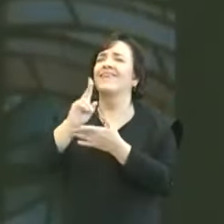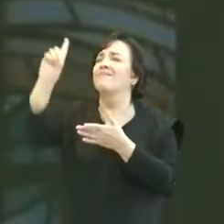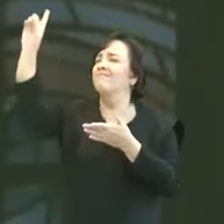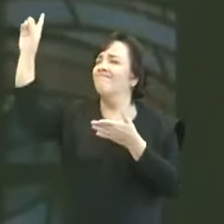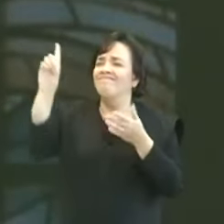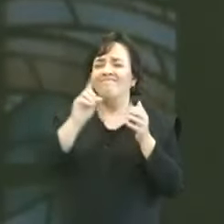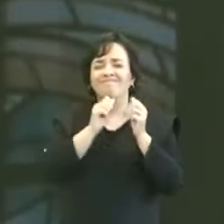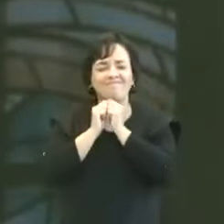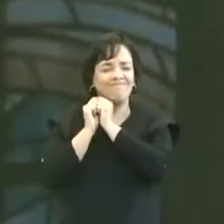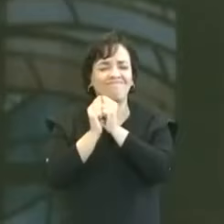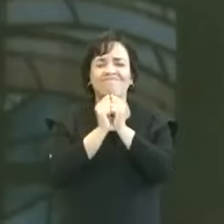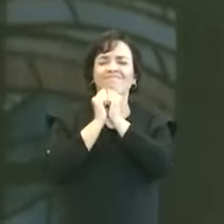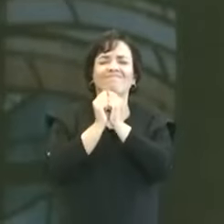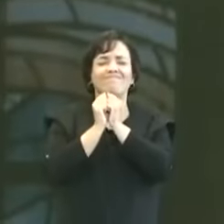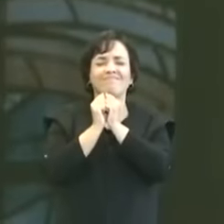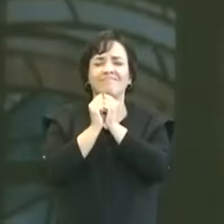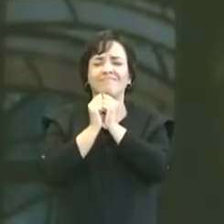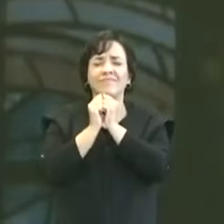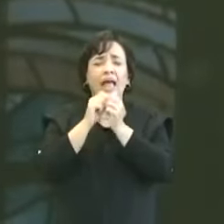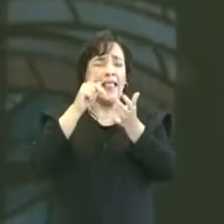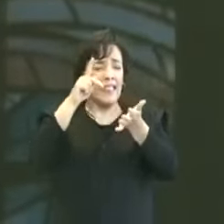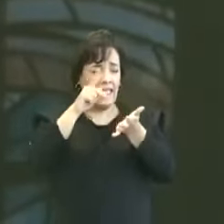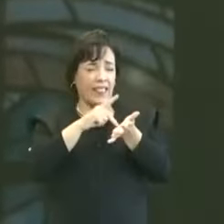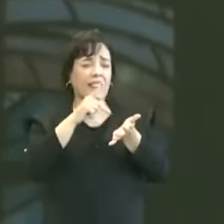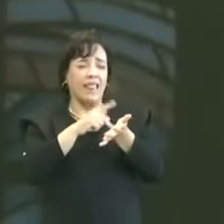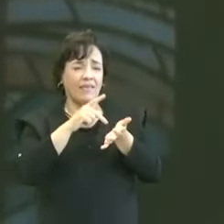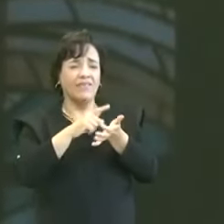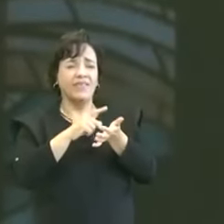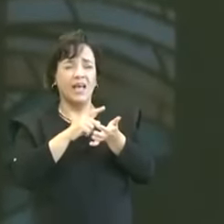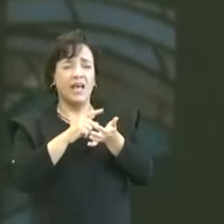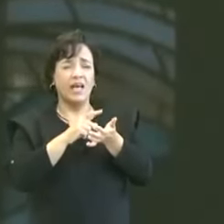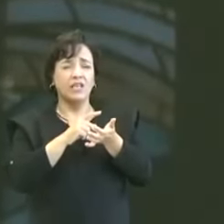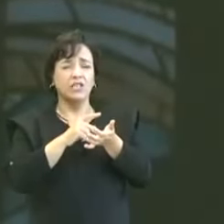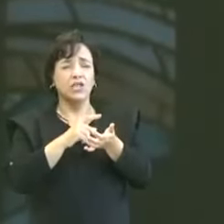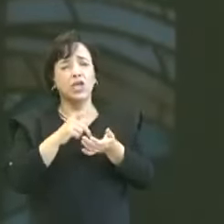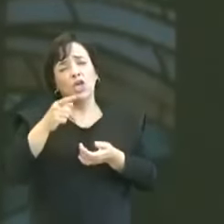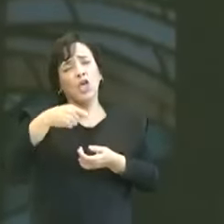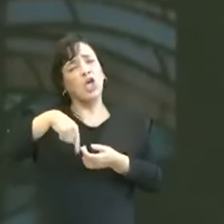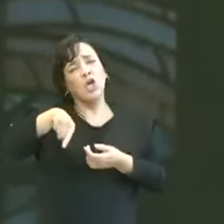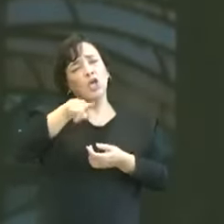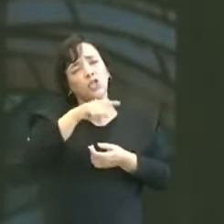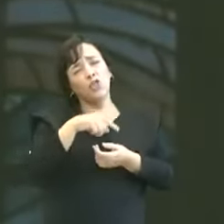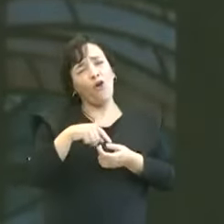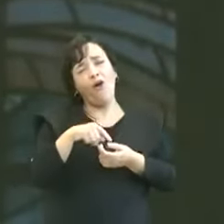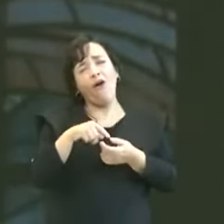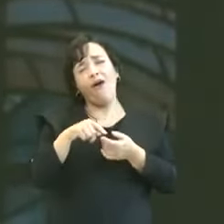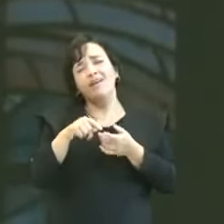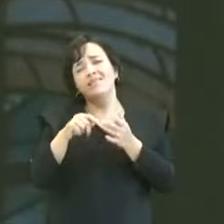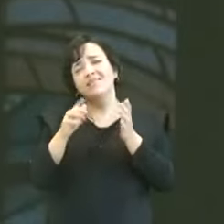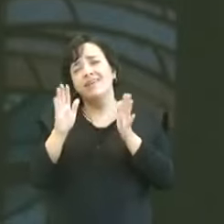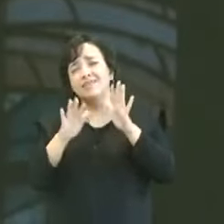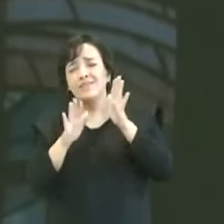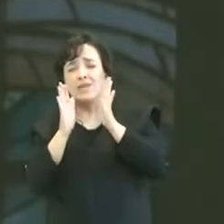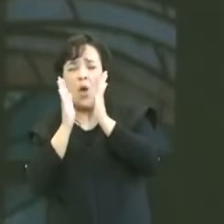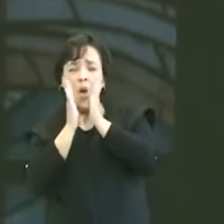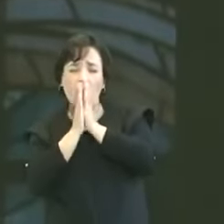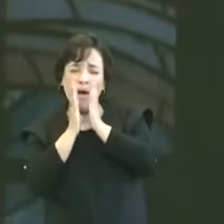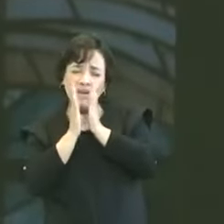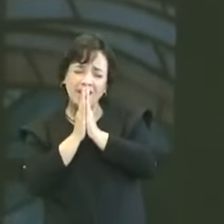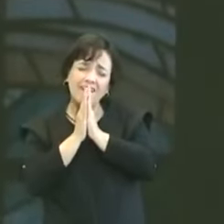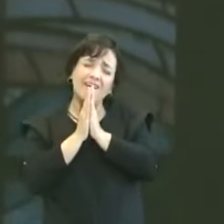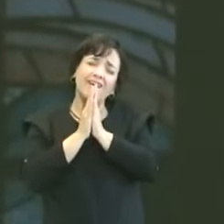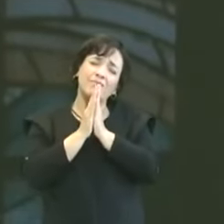E, Senhor, a verdade é que não oramos incessantemente. A chama do coração muitas vezes